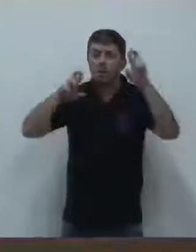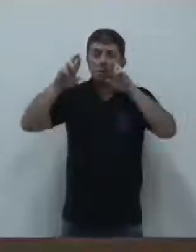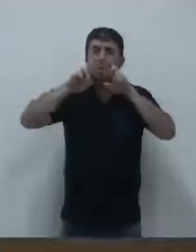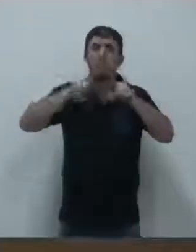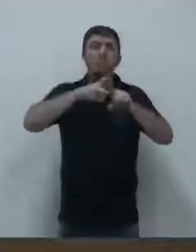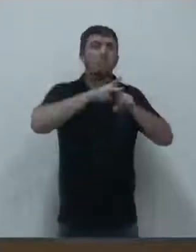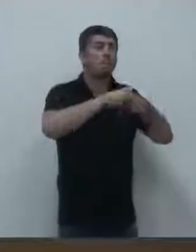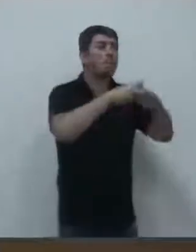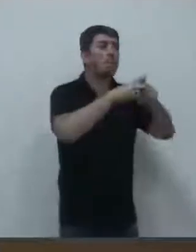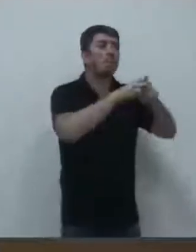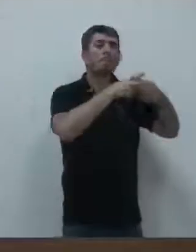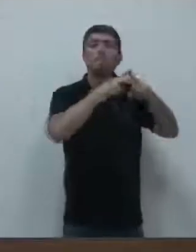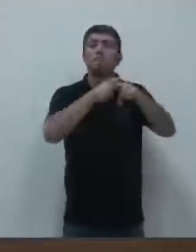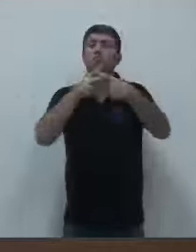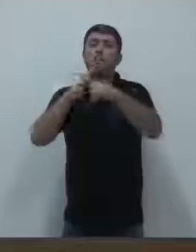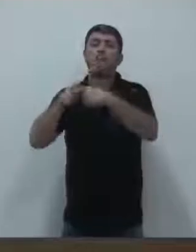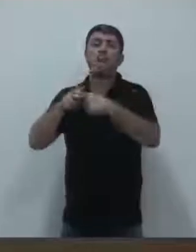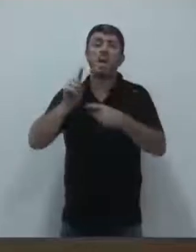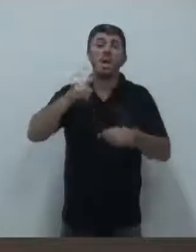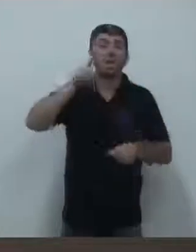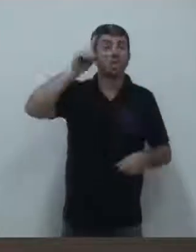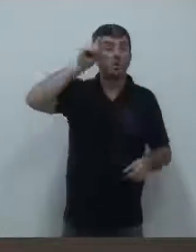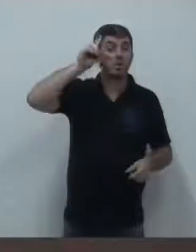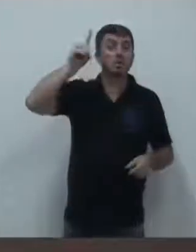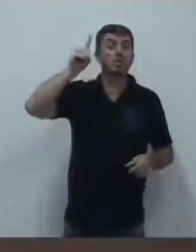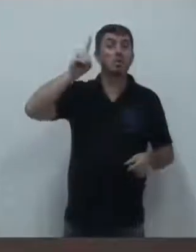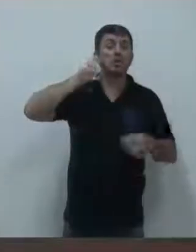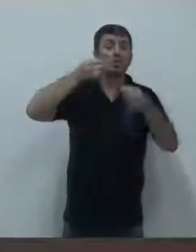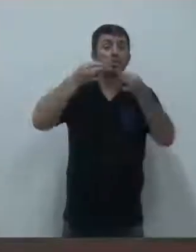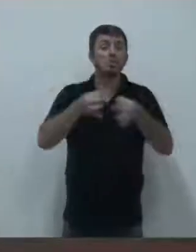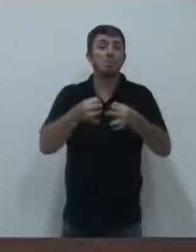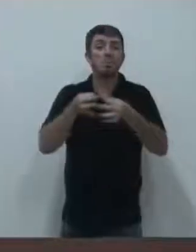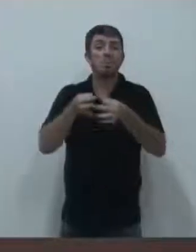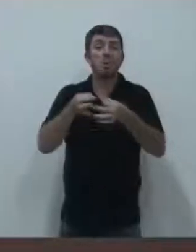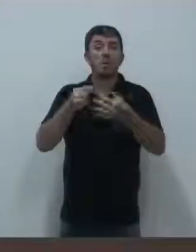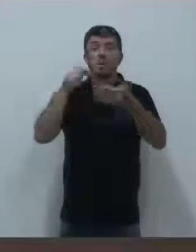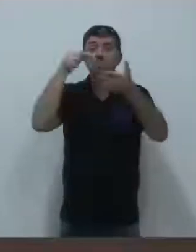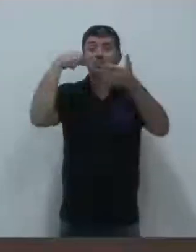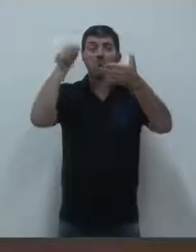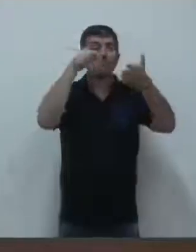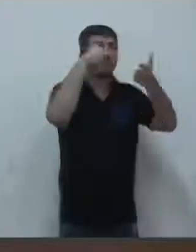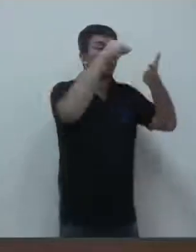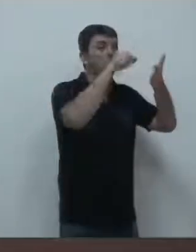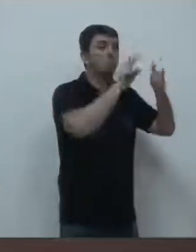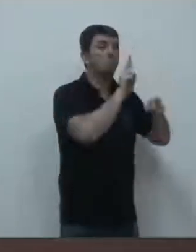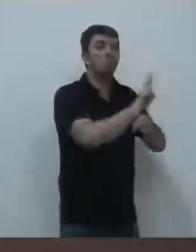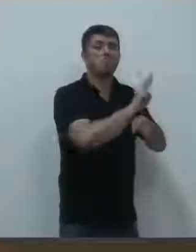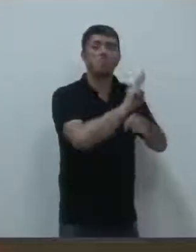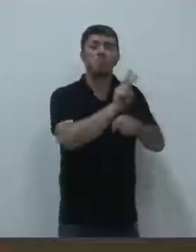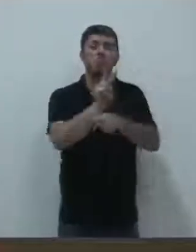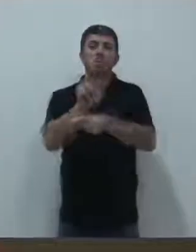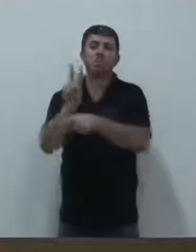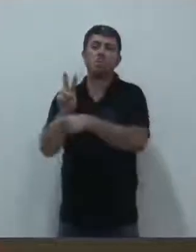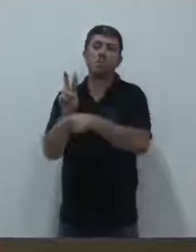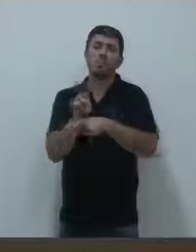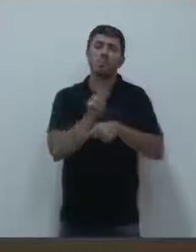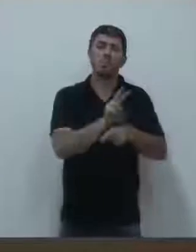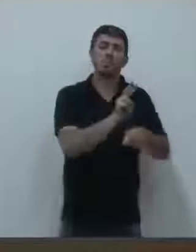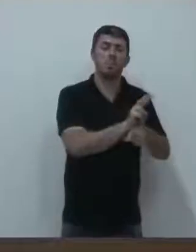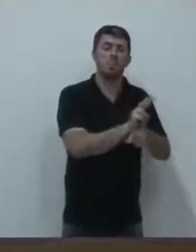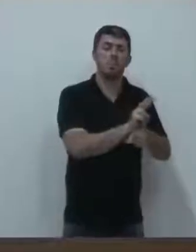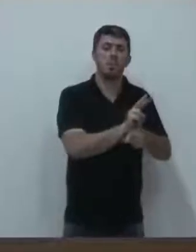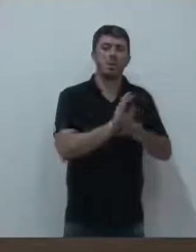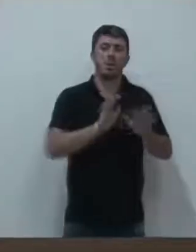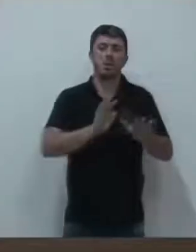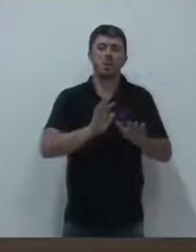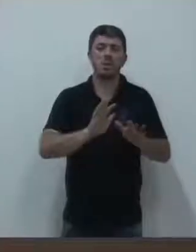quando todas as datas de manutenção corretiva e preventiva não foram alteradas. Porque